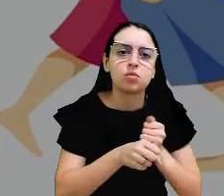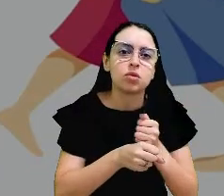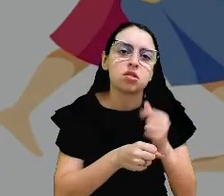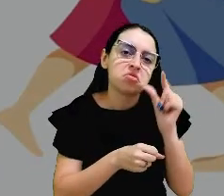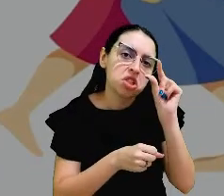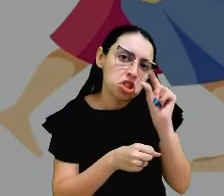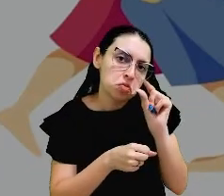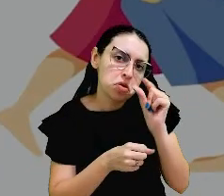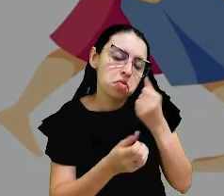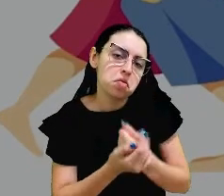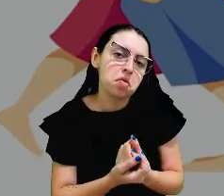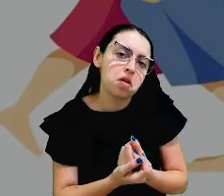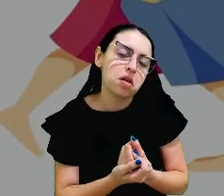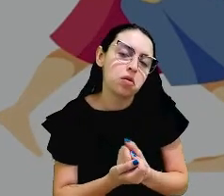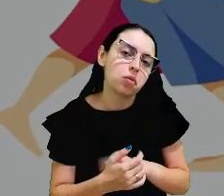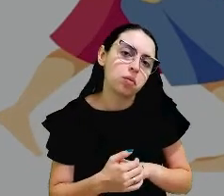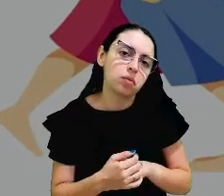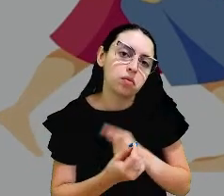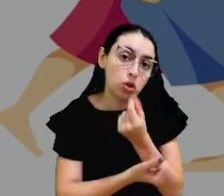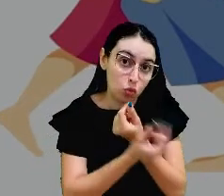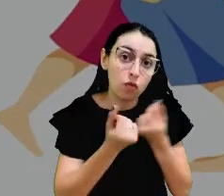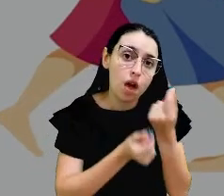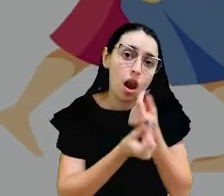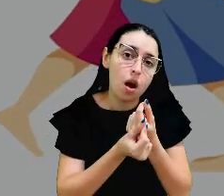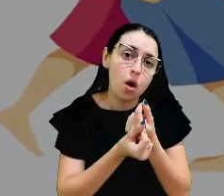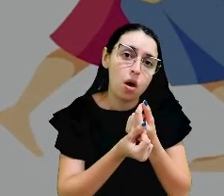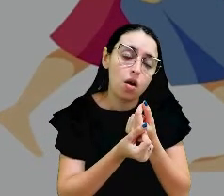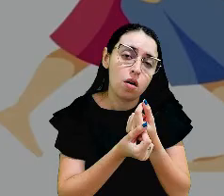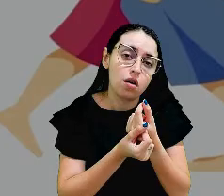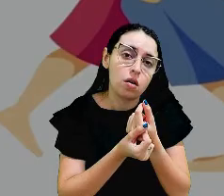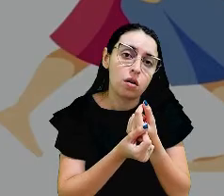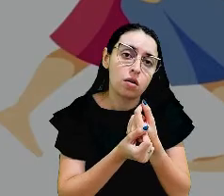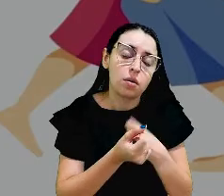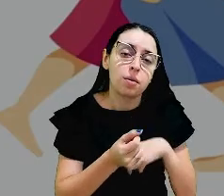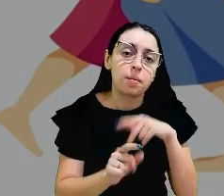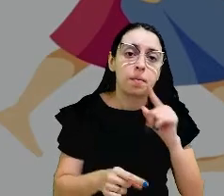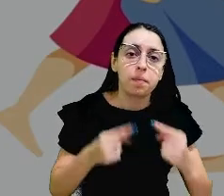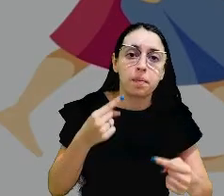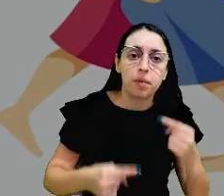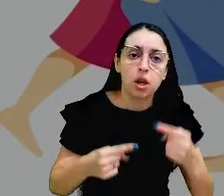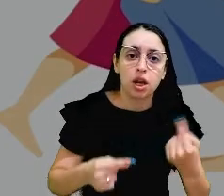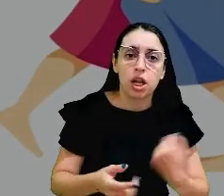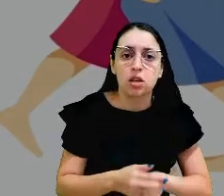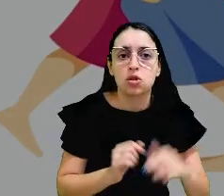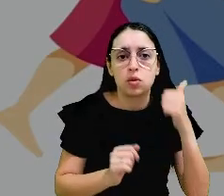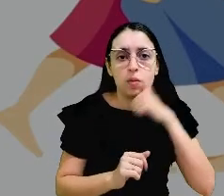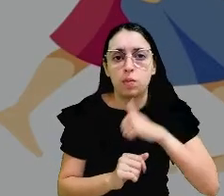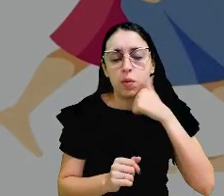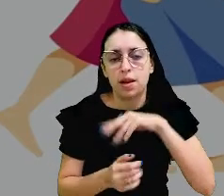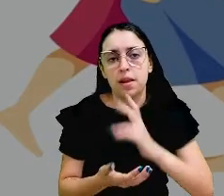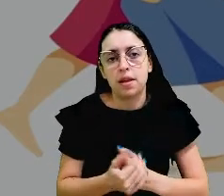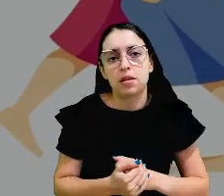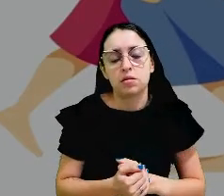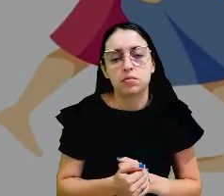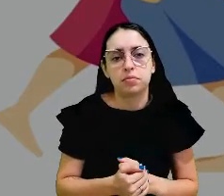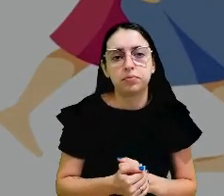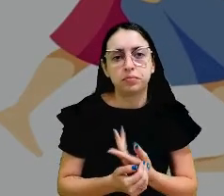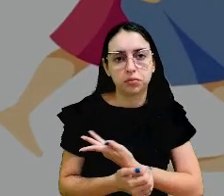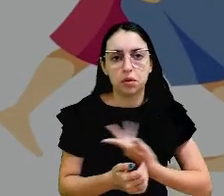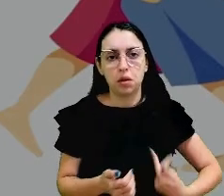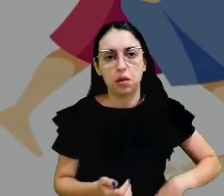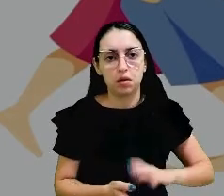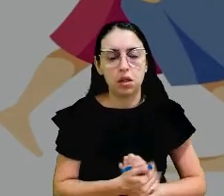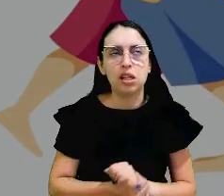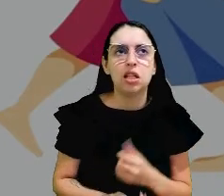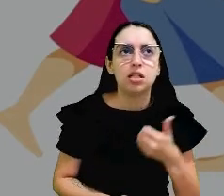uma redução do orçamento em termos de políticas públicas para as mulheres. Dos